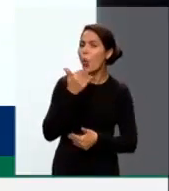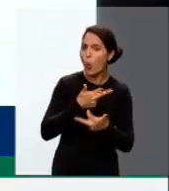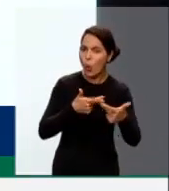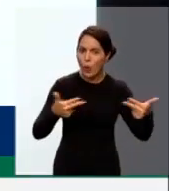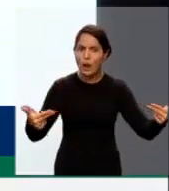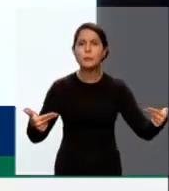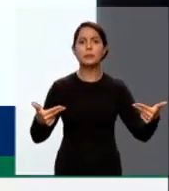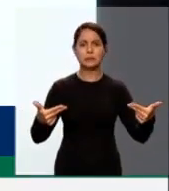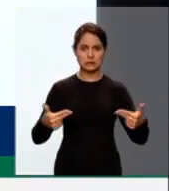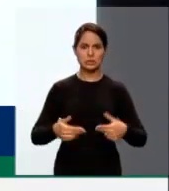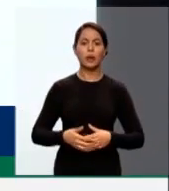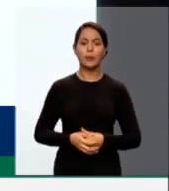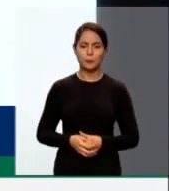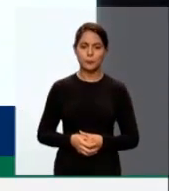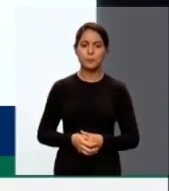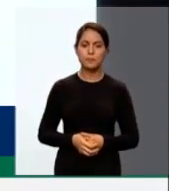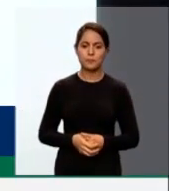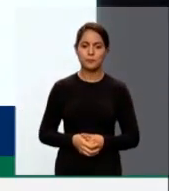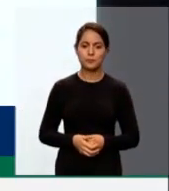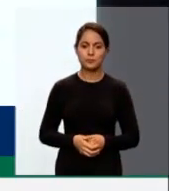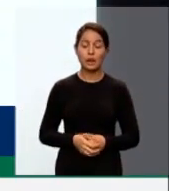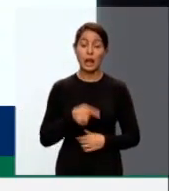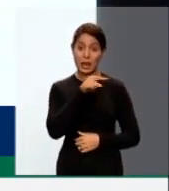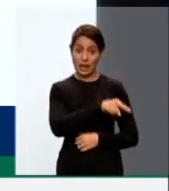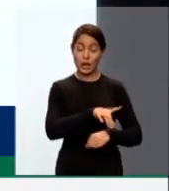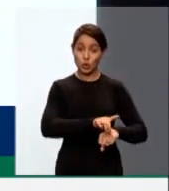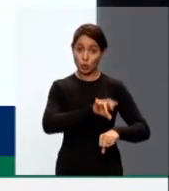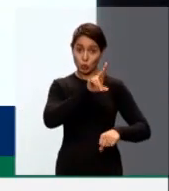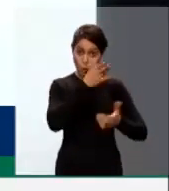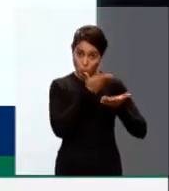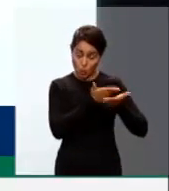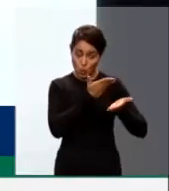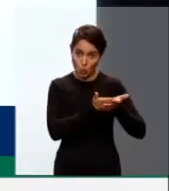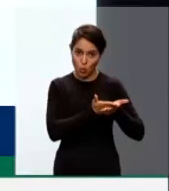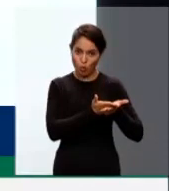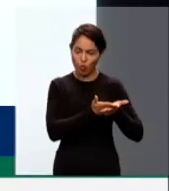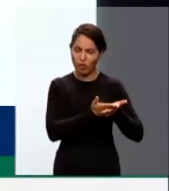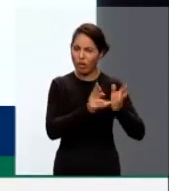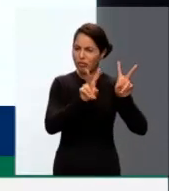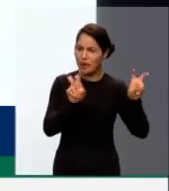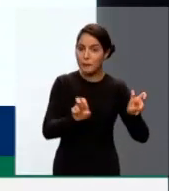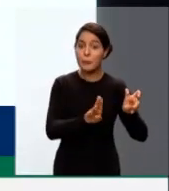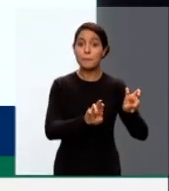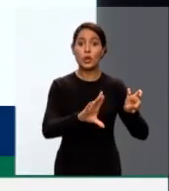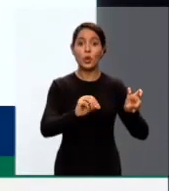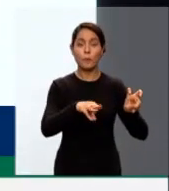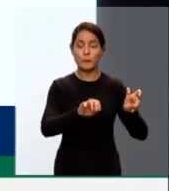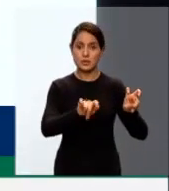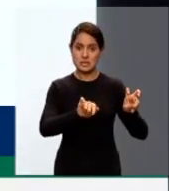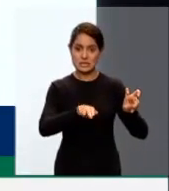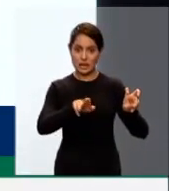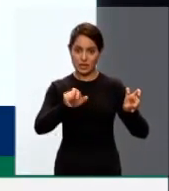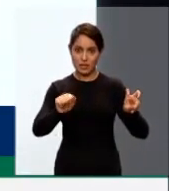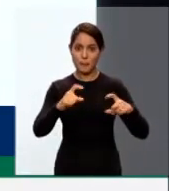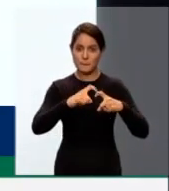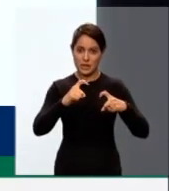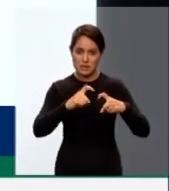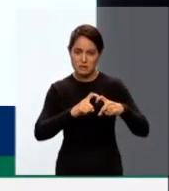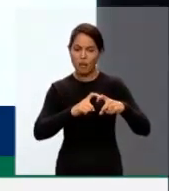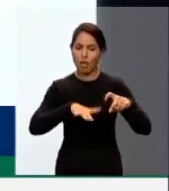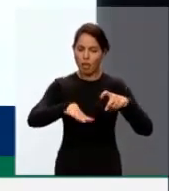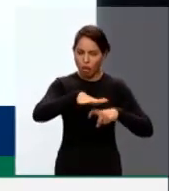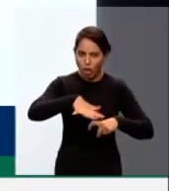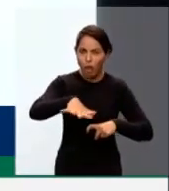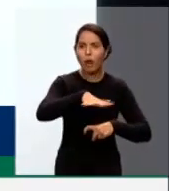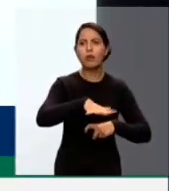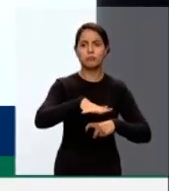que é presidido por Regina. Ela faz doutorado em biomedicina na Argentina, onde estuda os instrumentos de avaliação